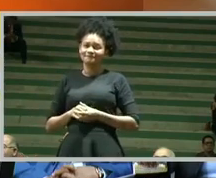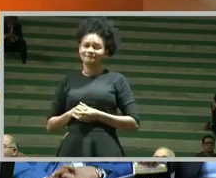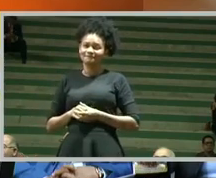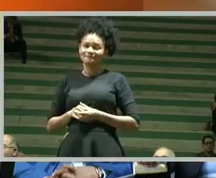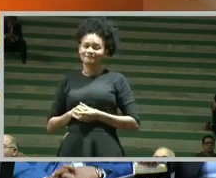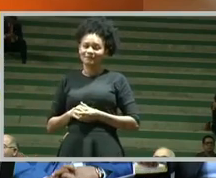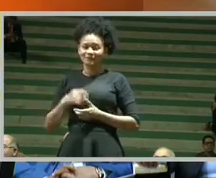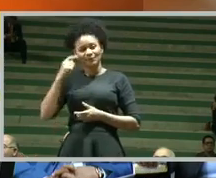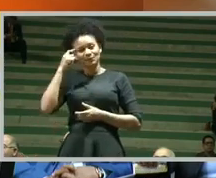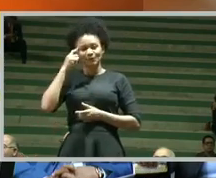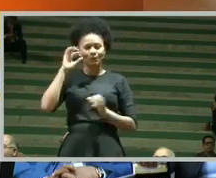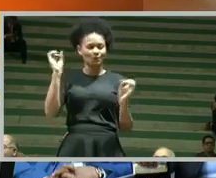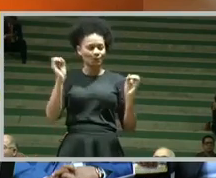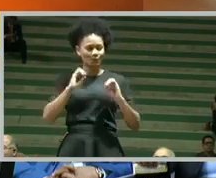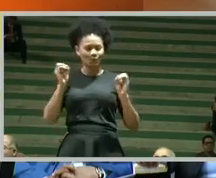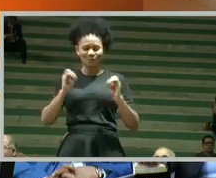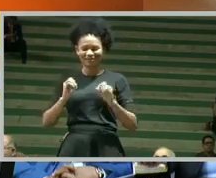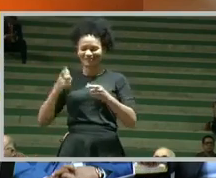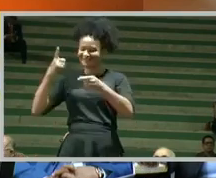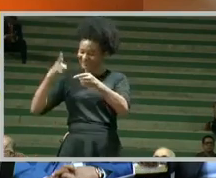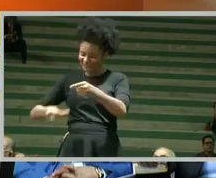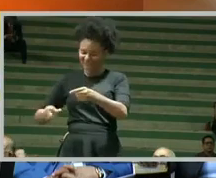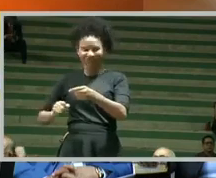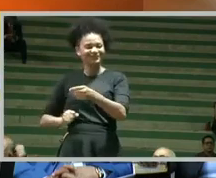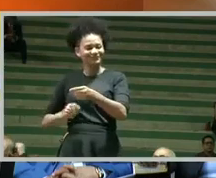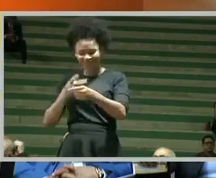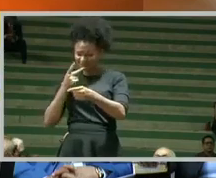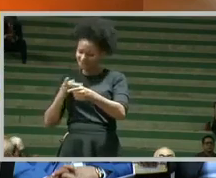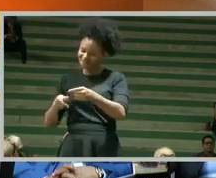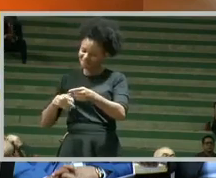Para não ter dúvida, outra vez vos digo: